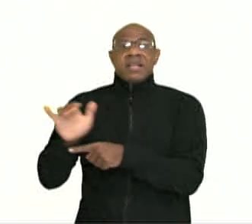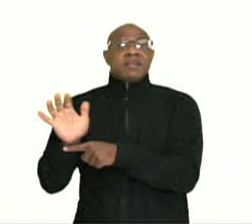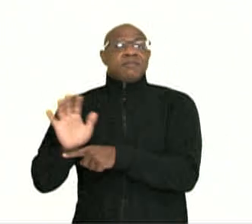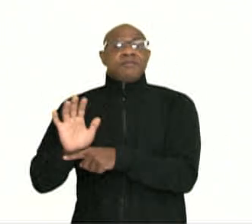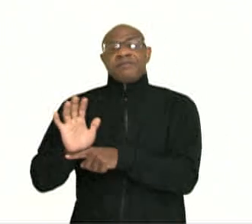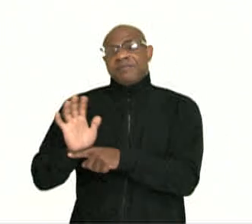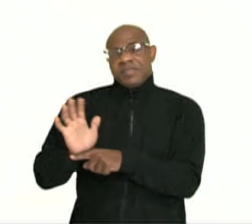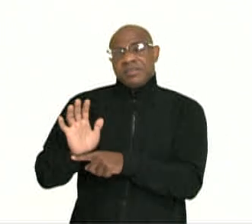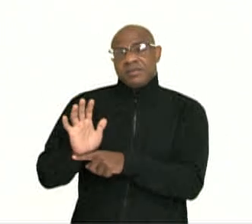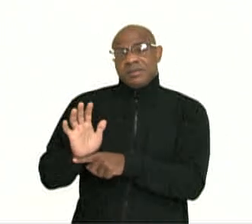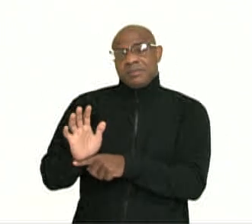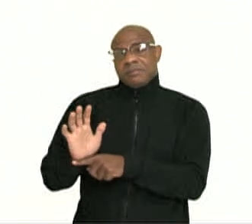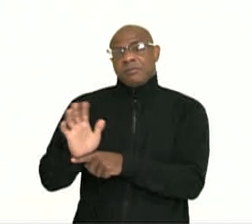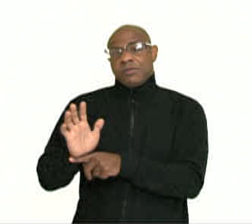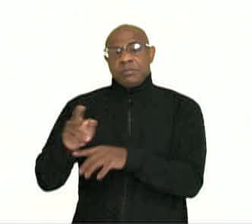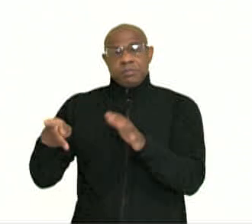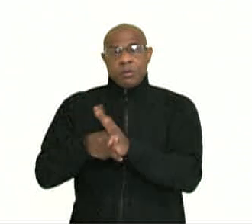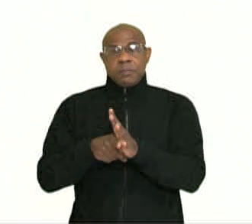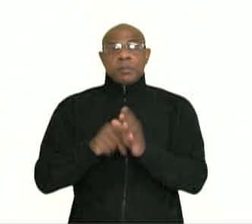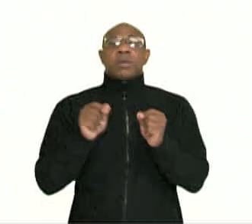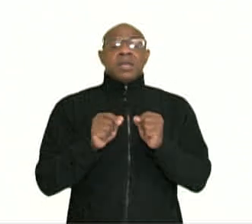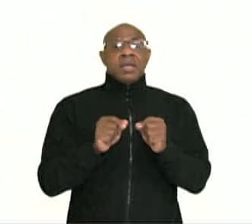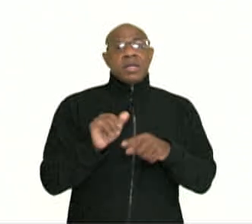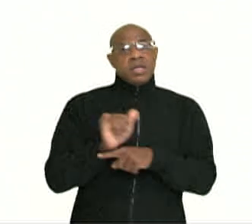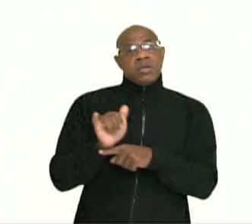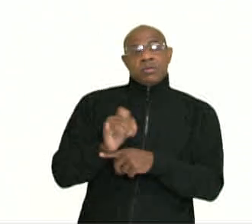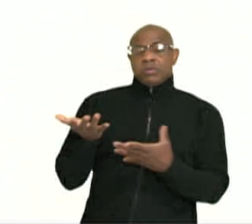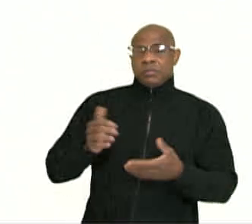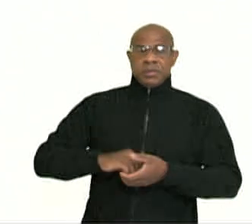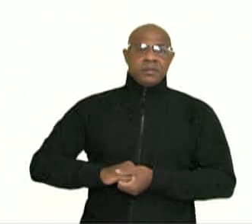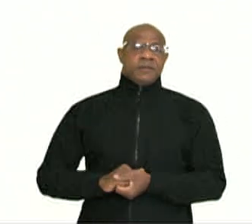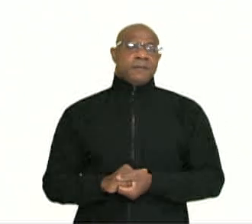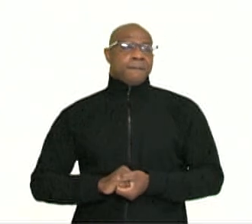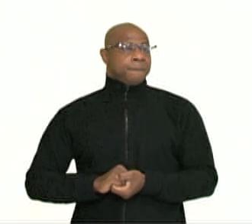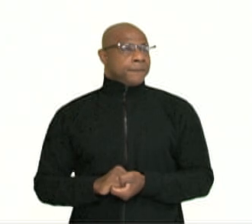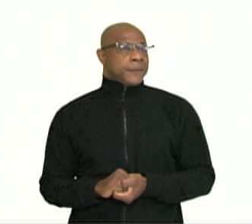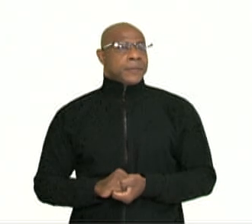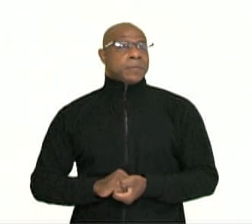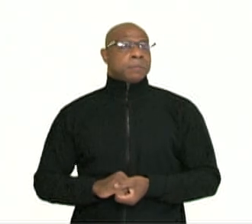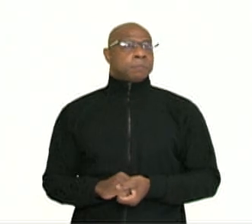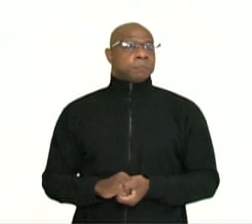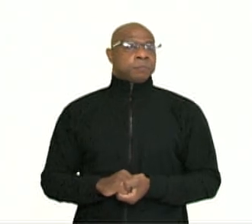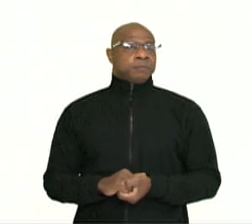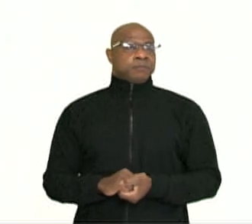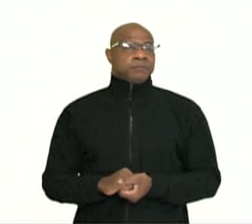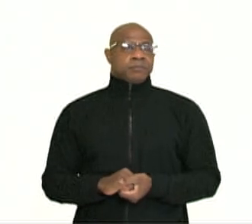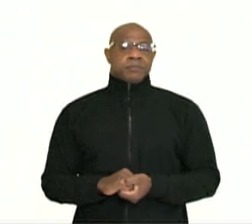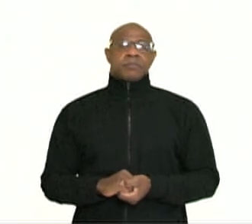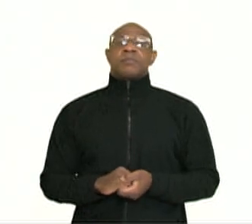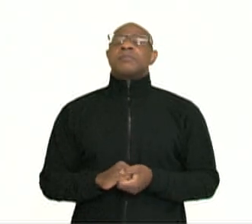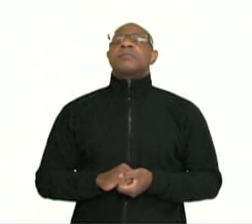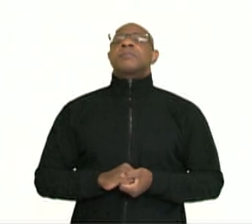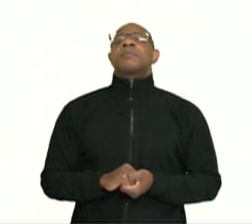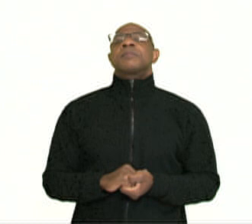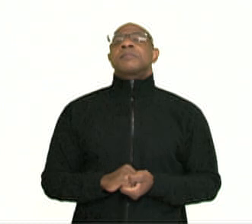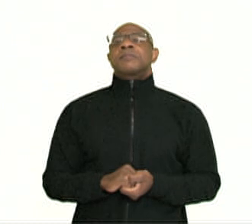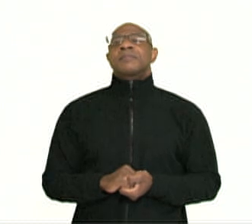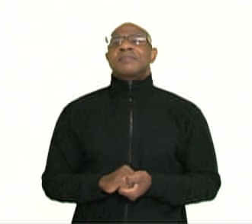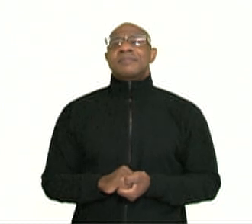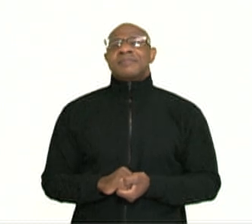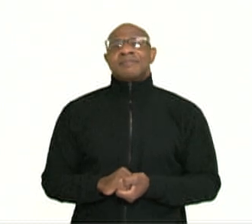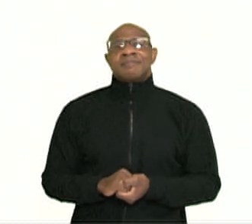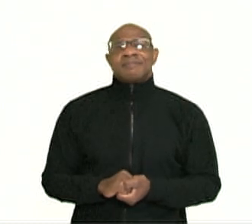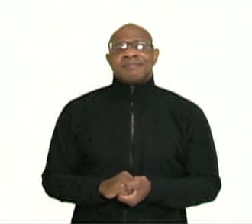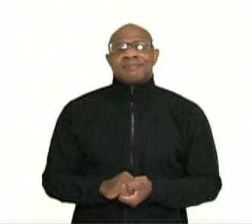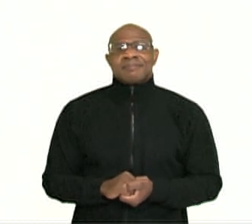para YouTube, né? É isso, a profissão de um youtuber, certo? E agora,